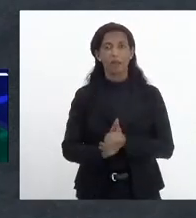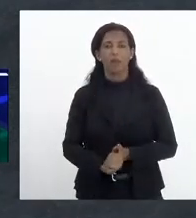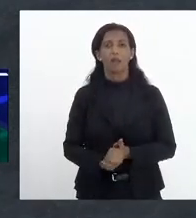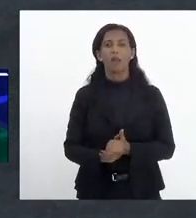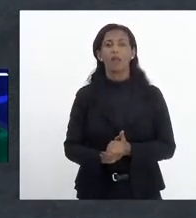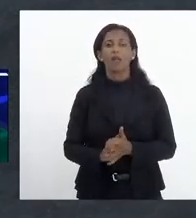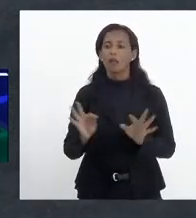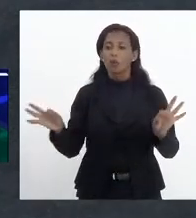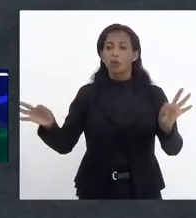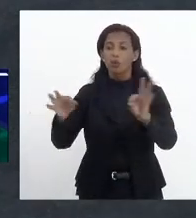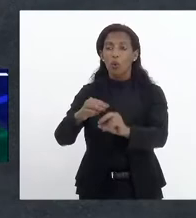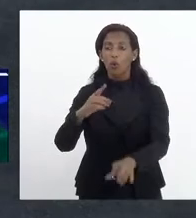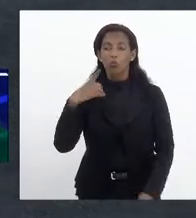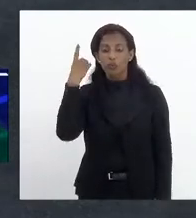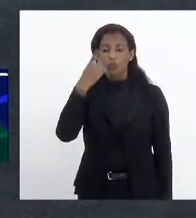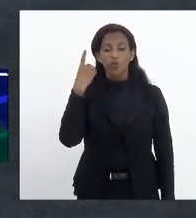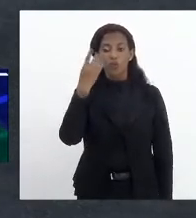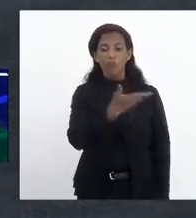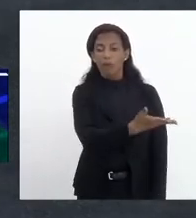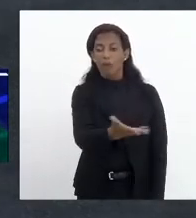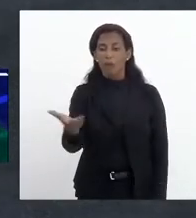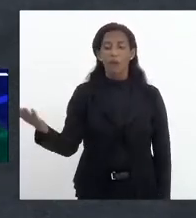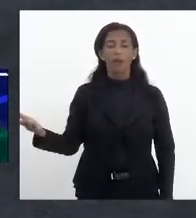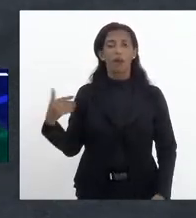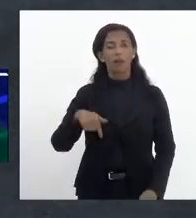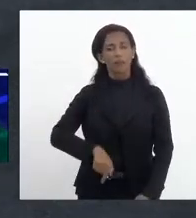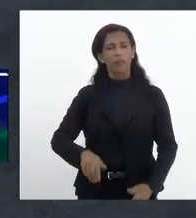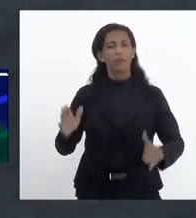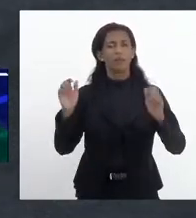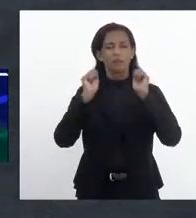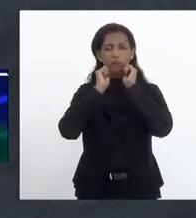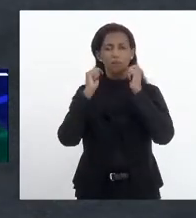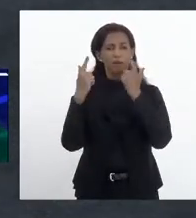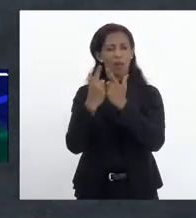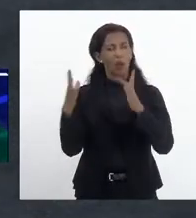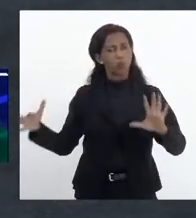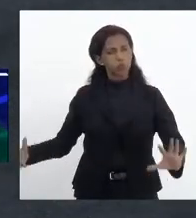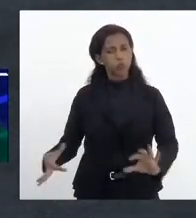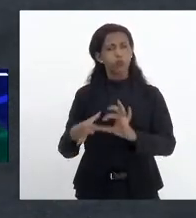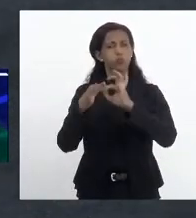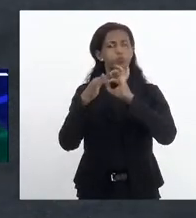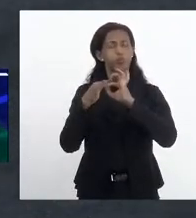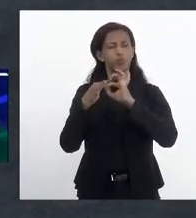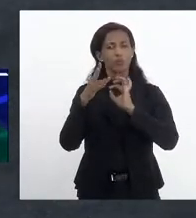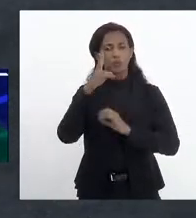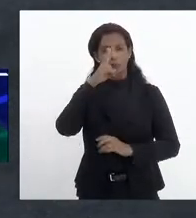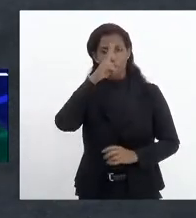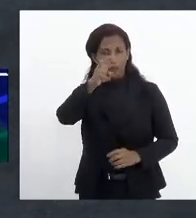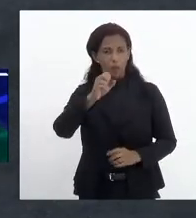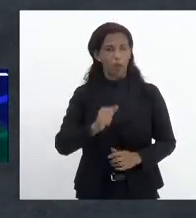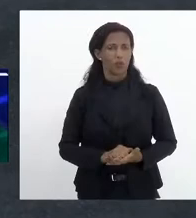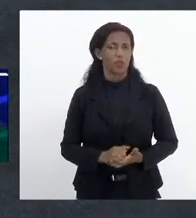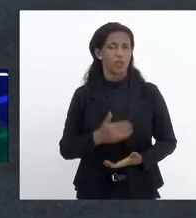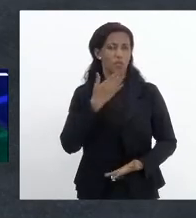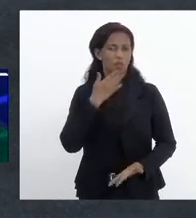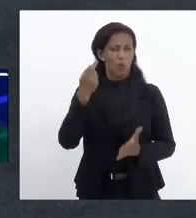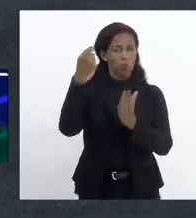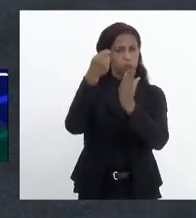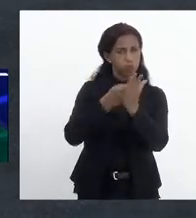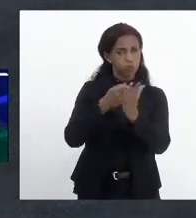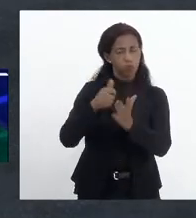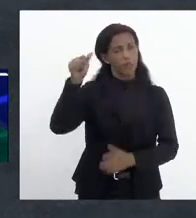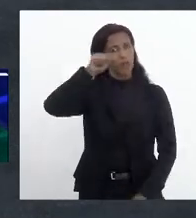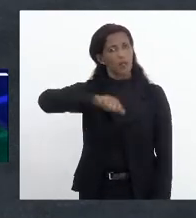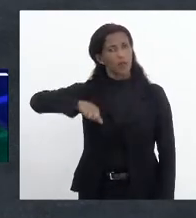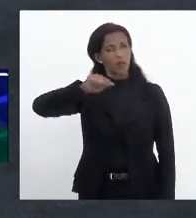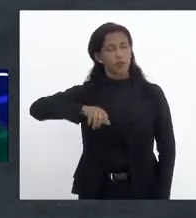coautoria para todos os deputados aqui da casa, para a gente unir forças nessa justa reivindicação da associação